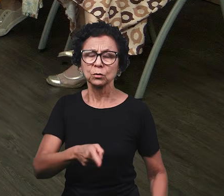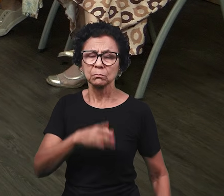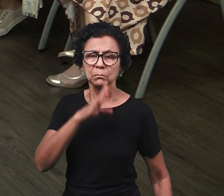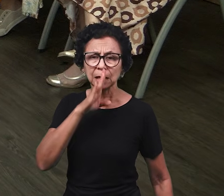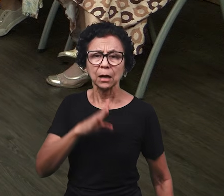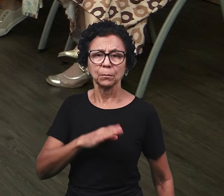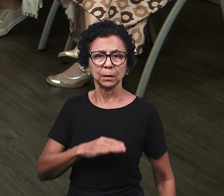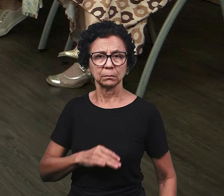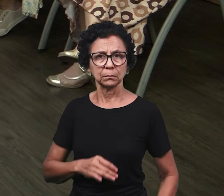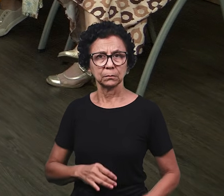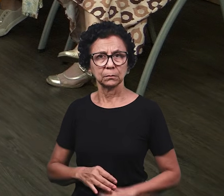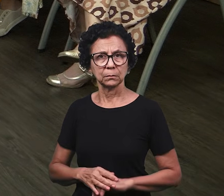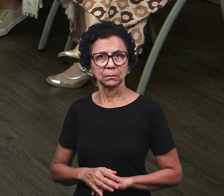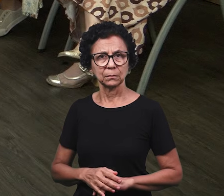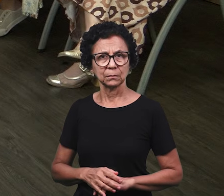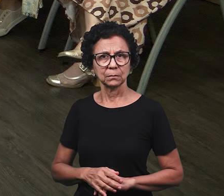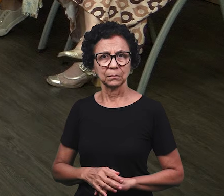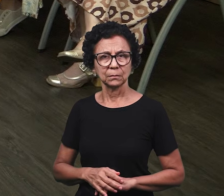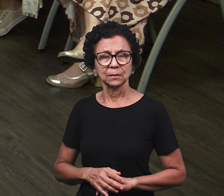o mestre te chama, levanta-te.